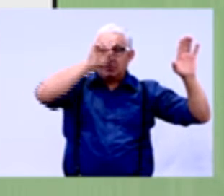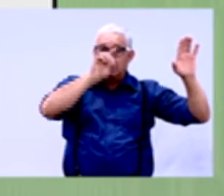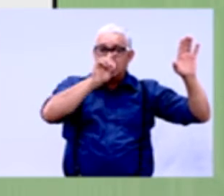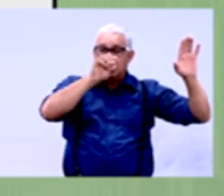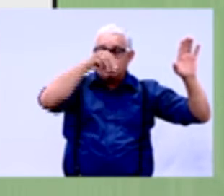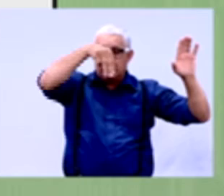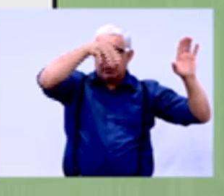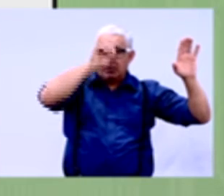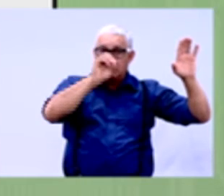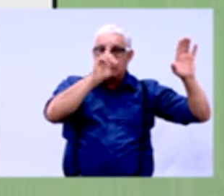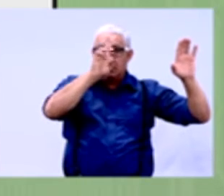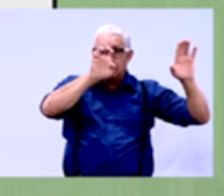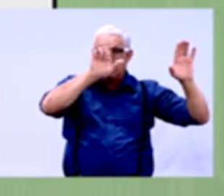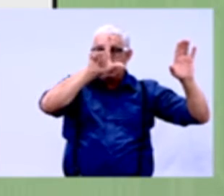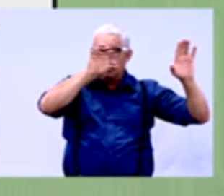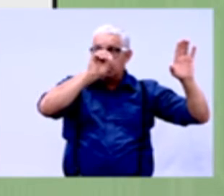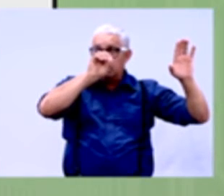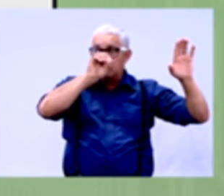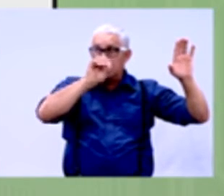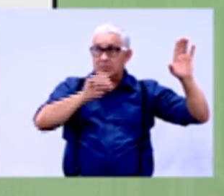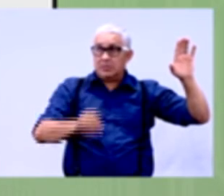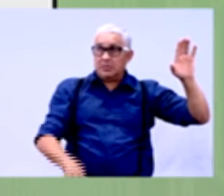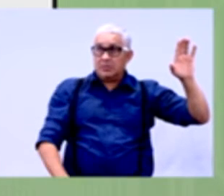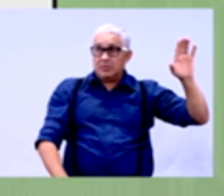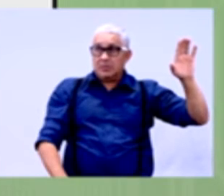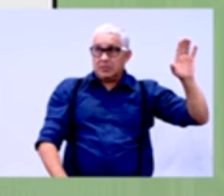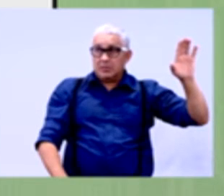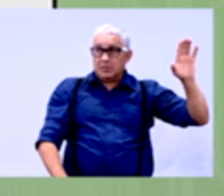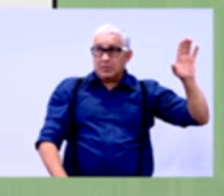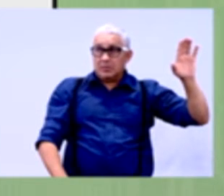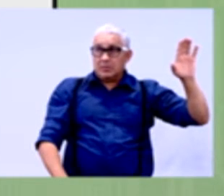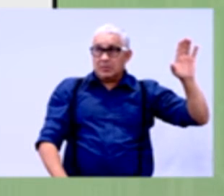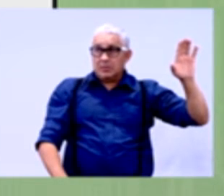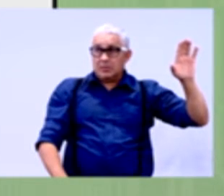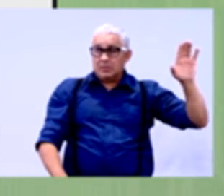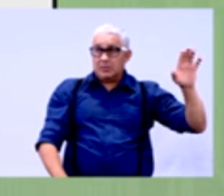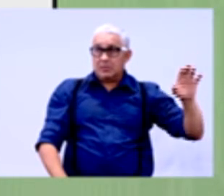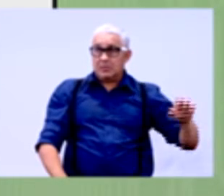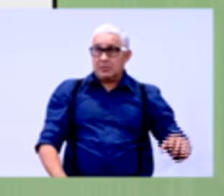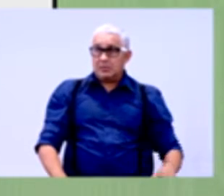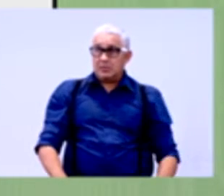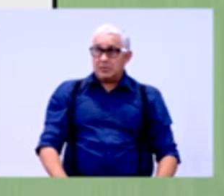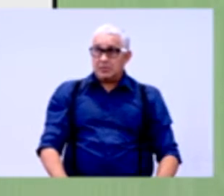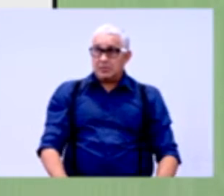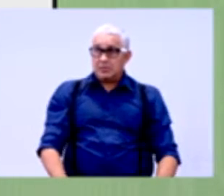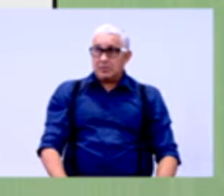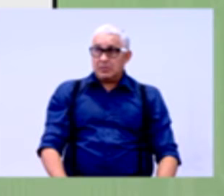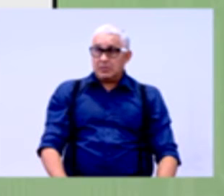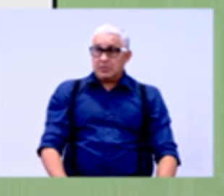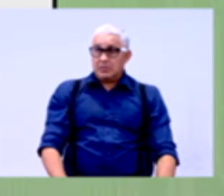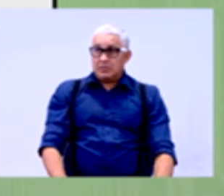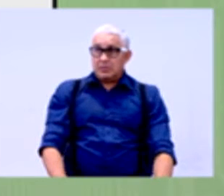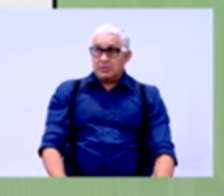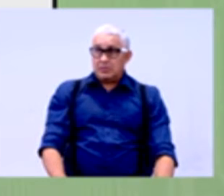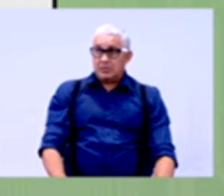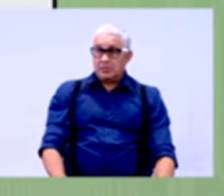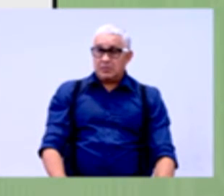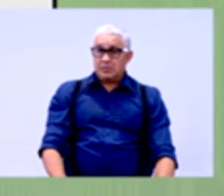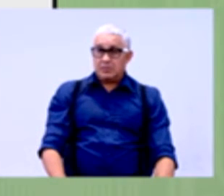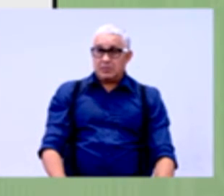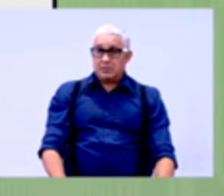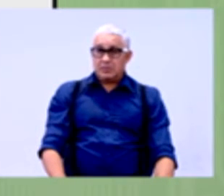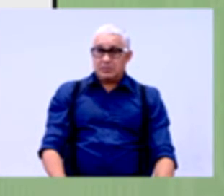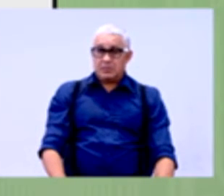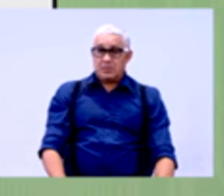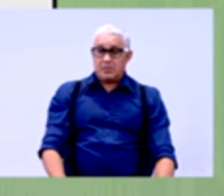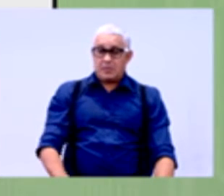Model ou modelo, certo? Então, olha só. No usuário,